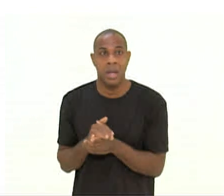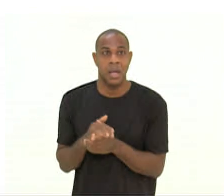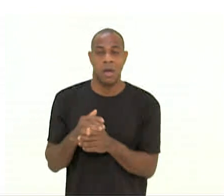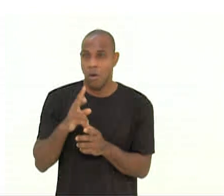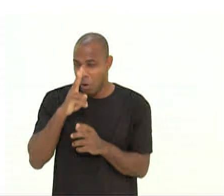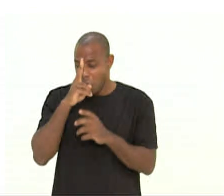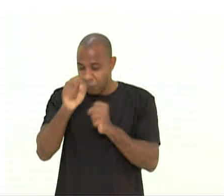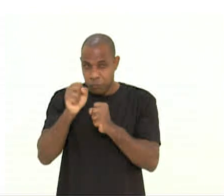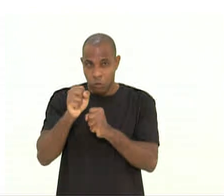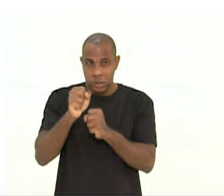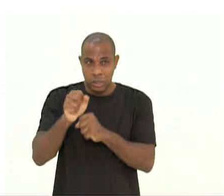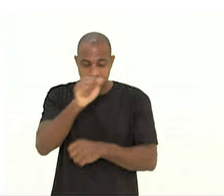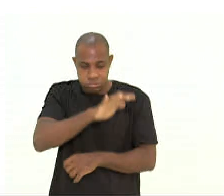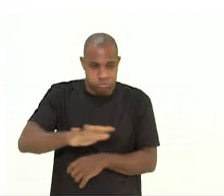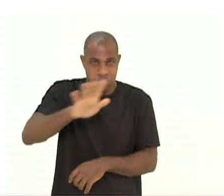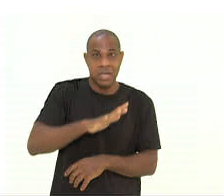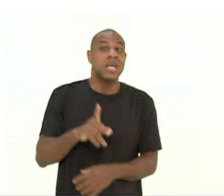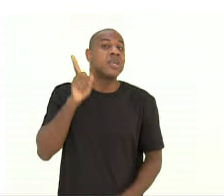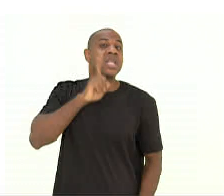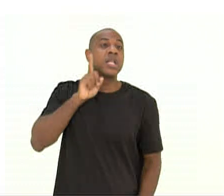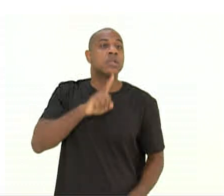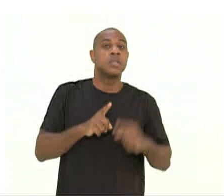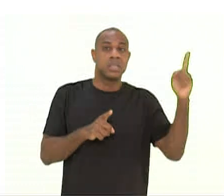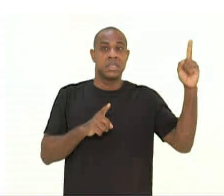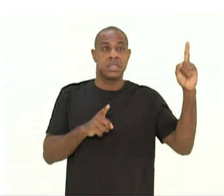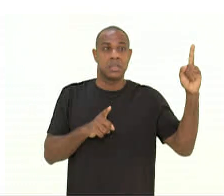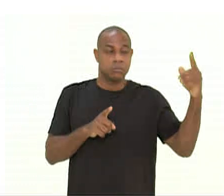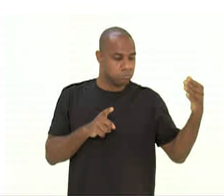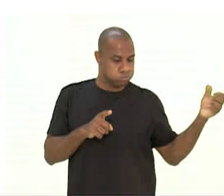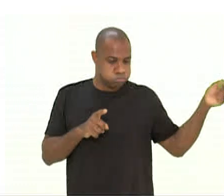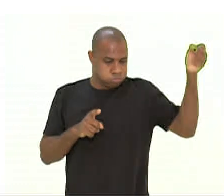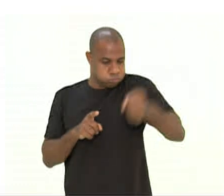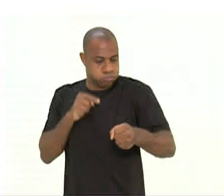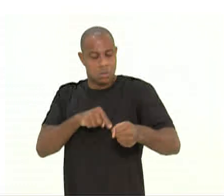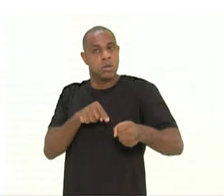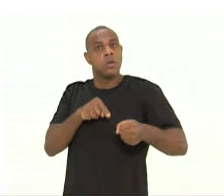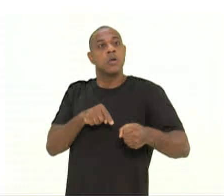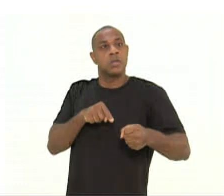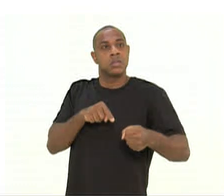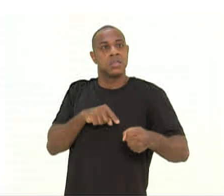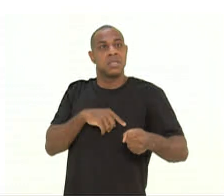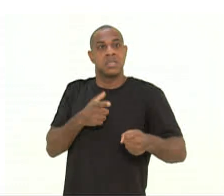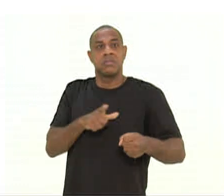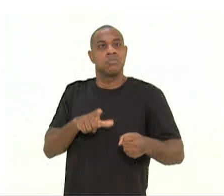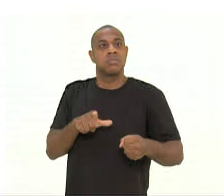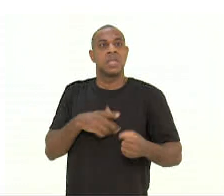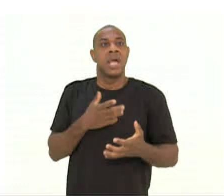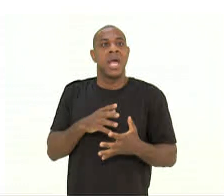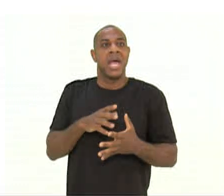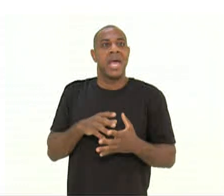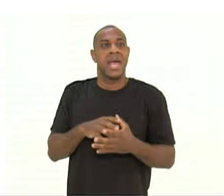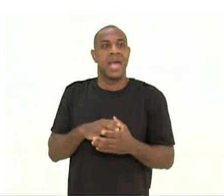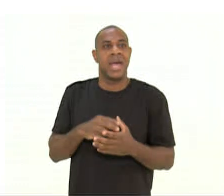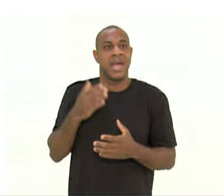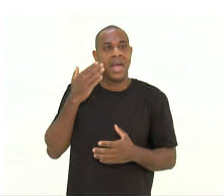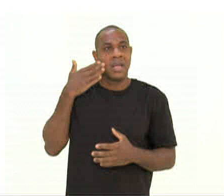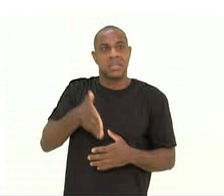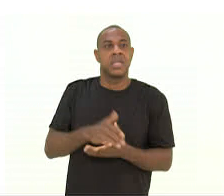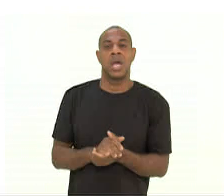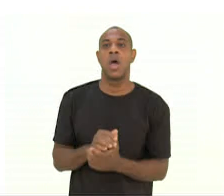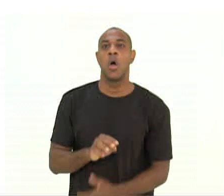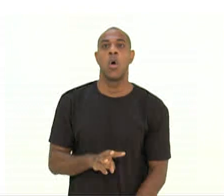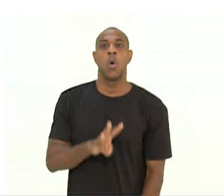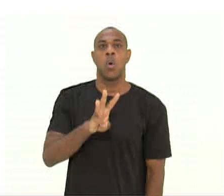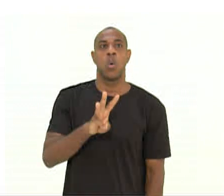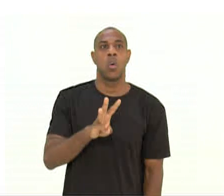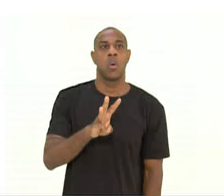internacionais, lideradas pelos Estados Unidos, interviram na situação a favor do Kuwait. Eu coloquei um mapa aí do seu lado direito que mostra